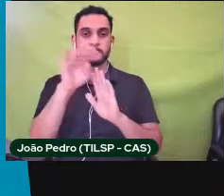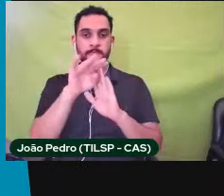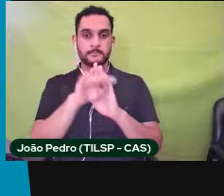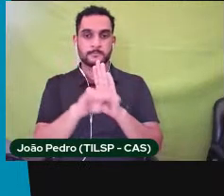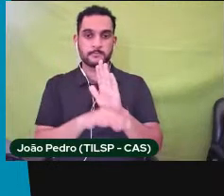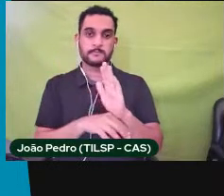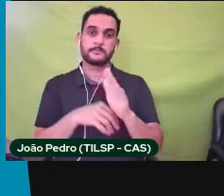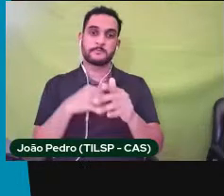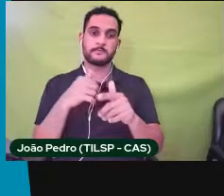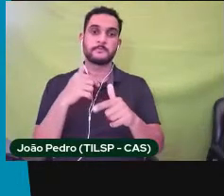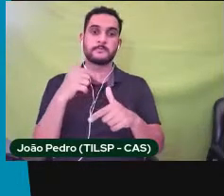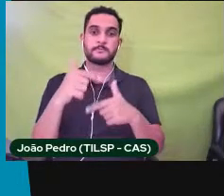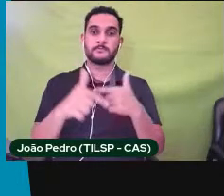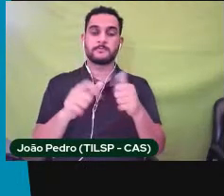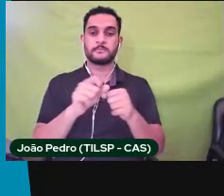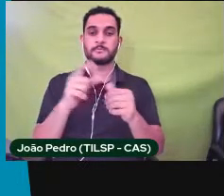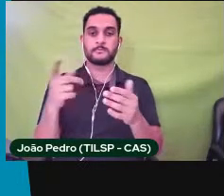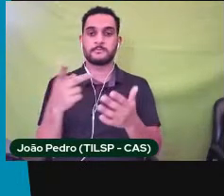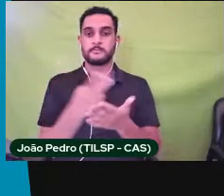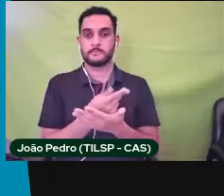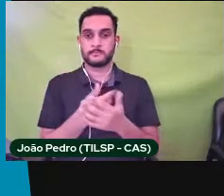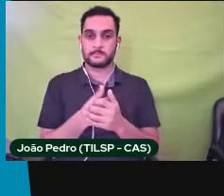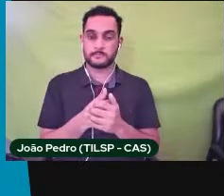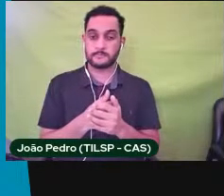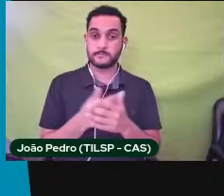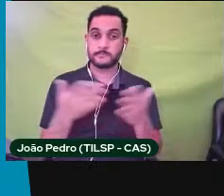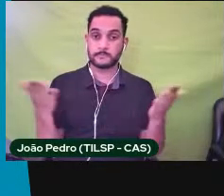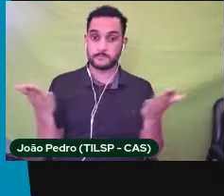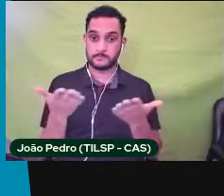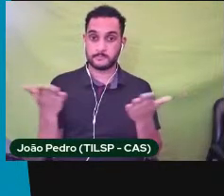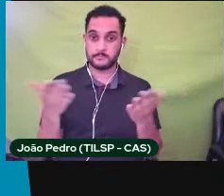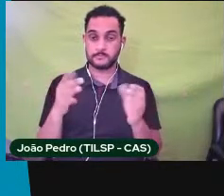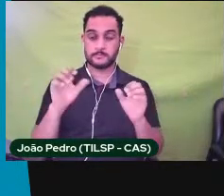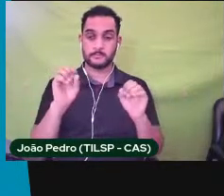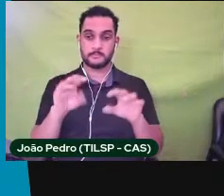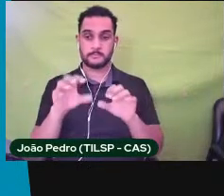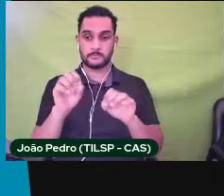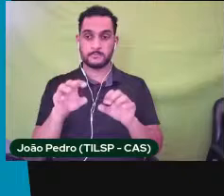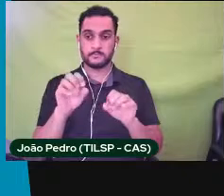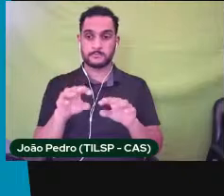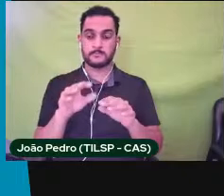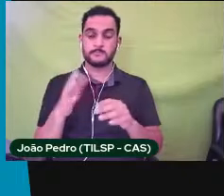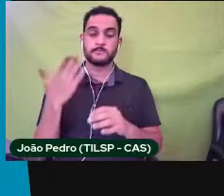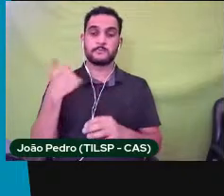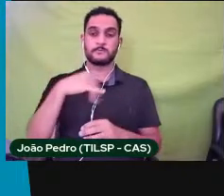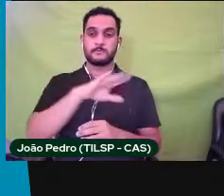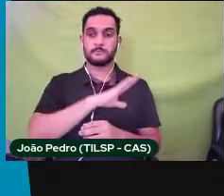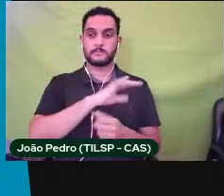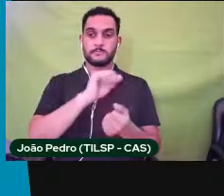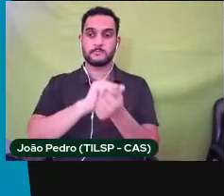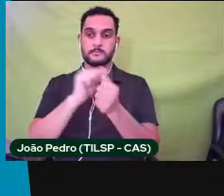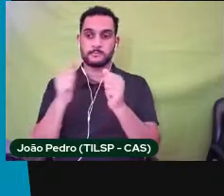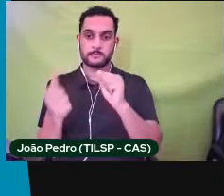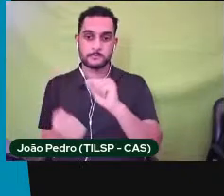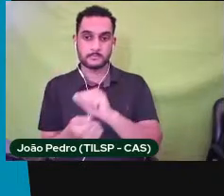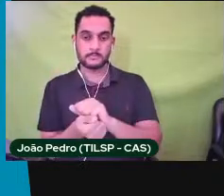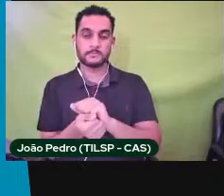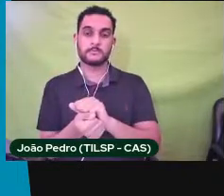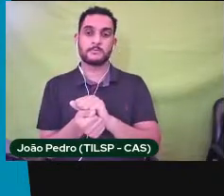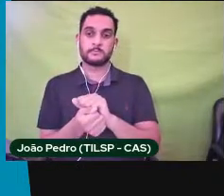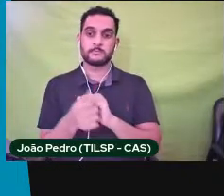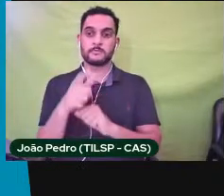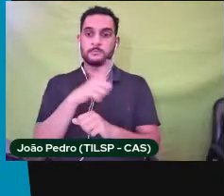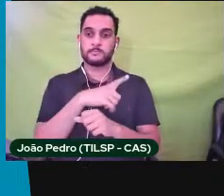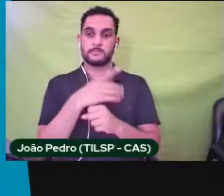agir. E nós também agora na educação estamos nos adequando aos pressupostos da